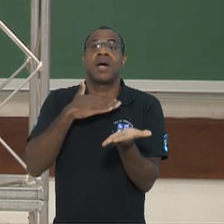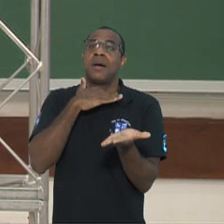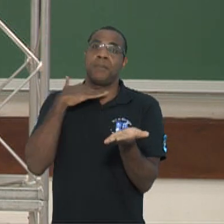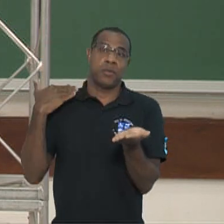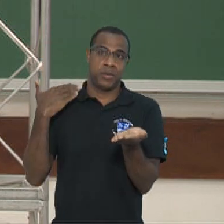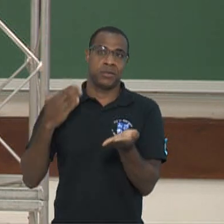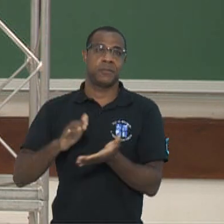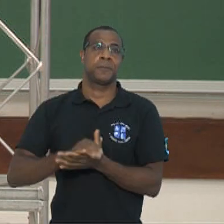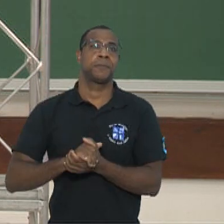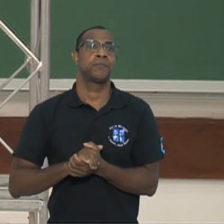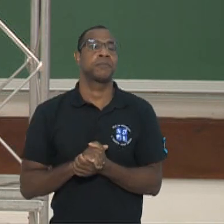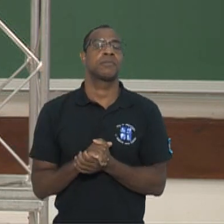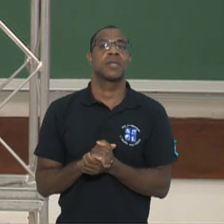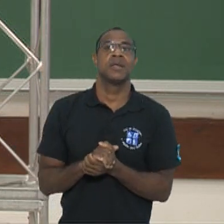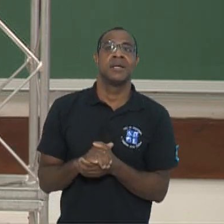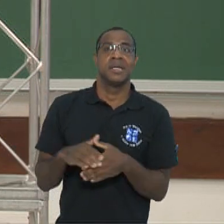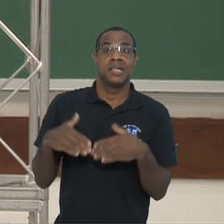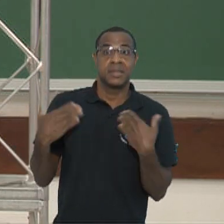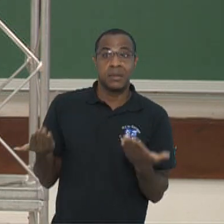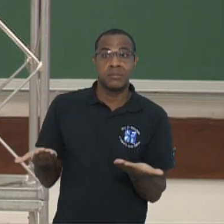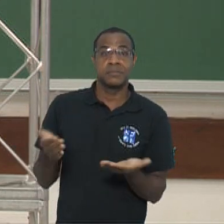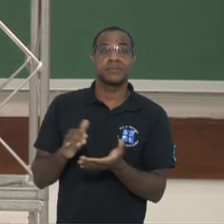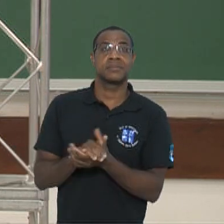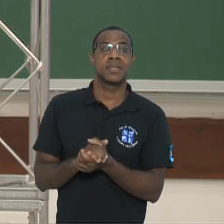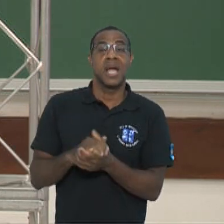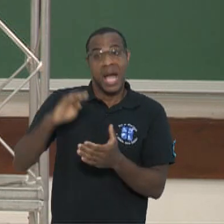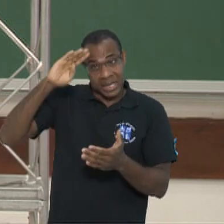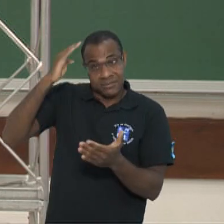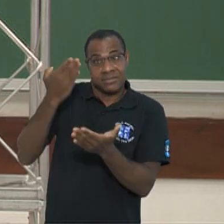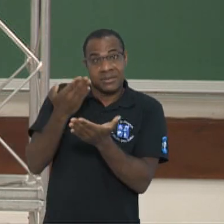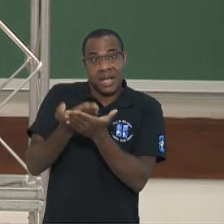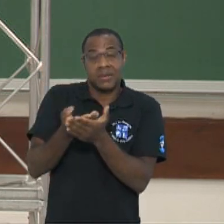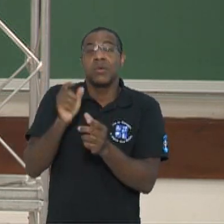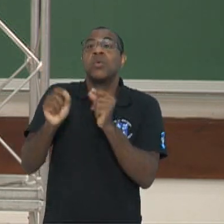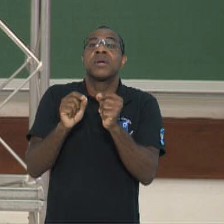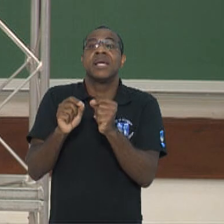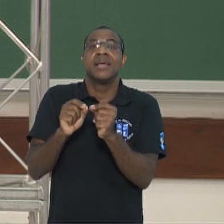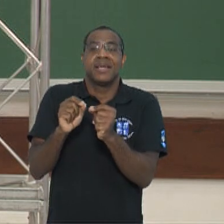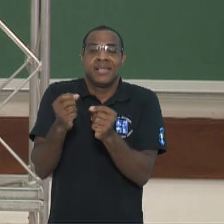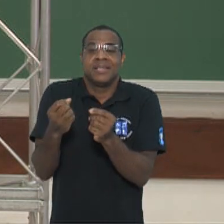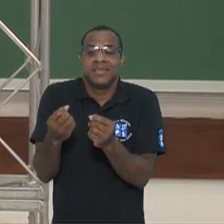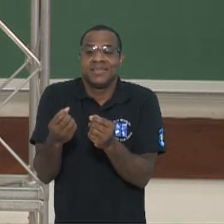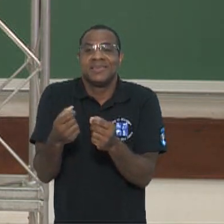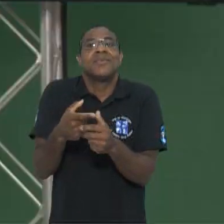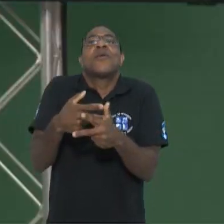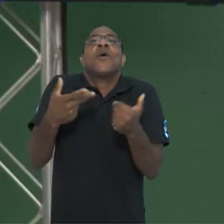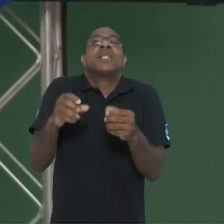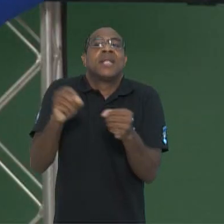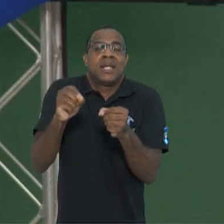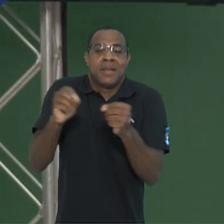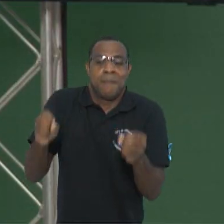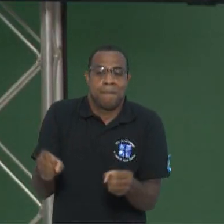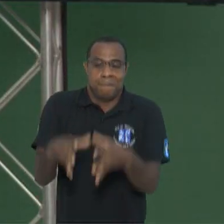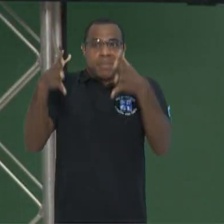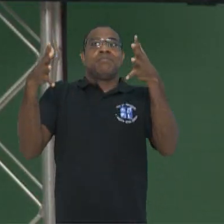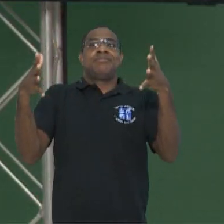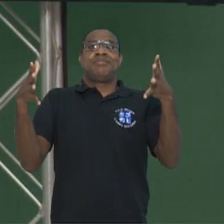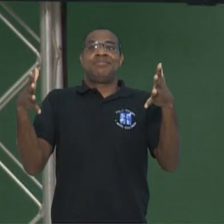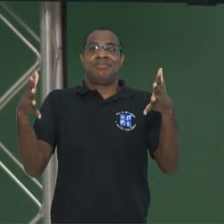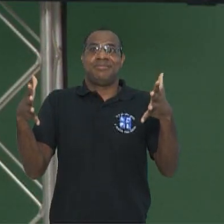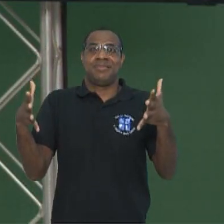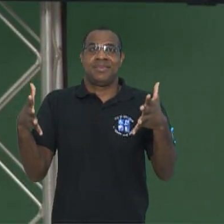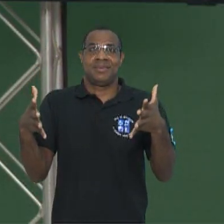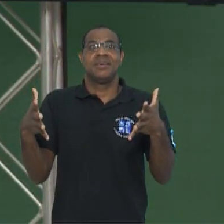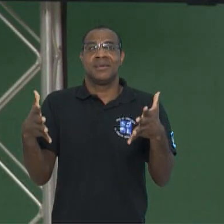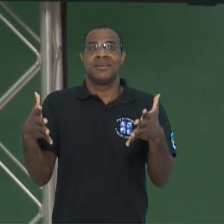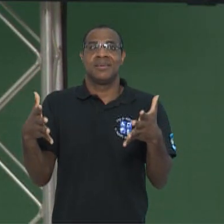diz o outro, a balança, né? Acreditavam em fórmulas mágicas, acreditavam em feitiços. E o